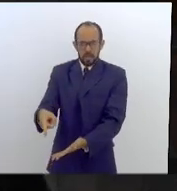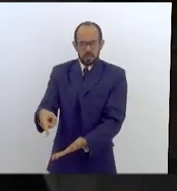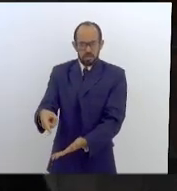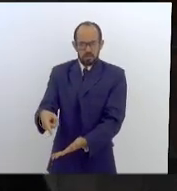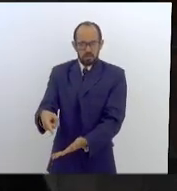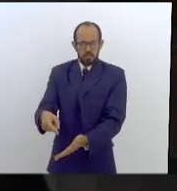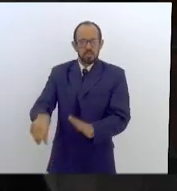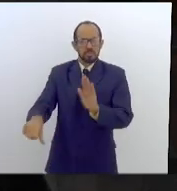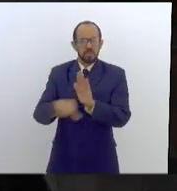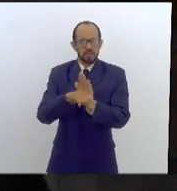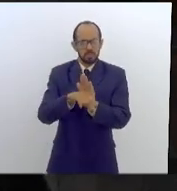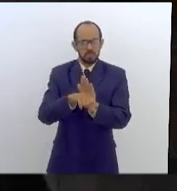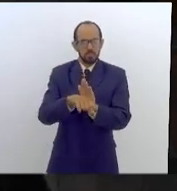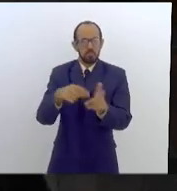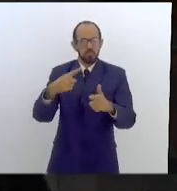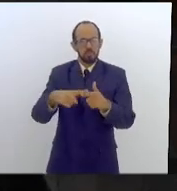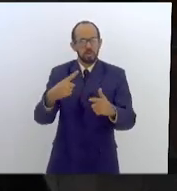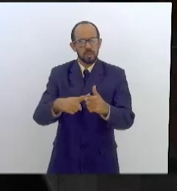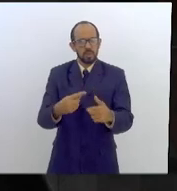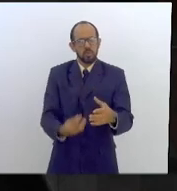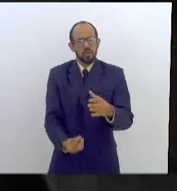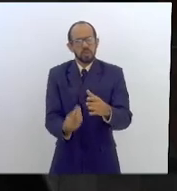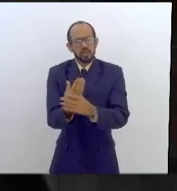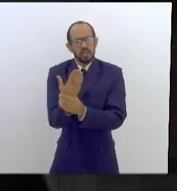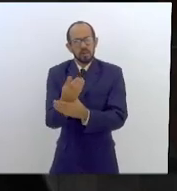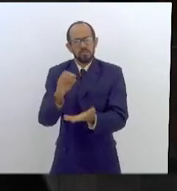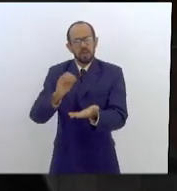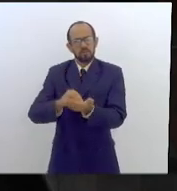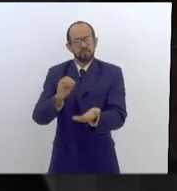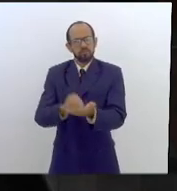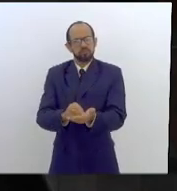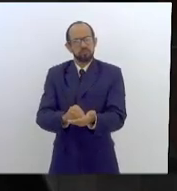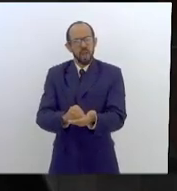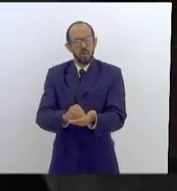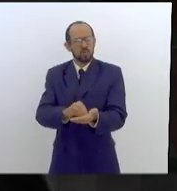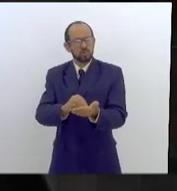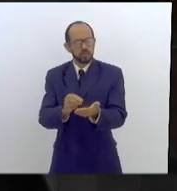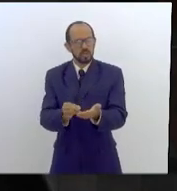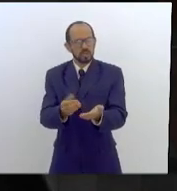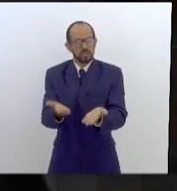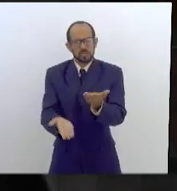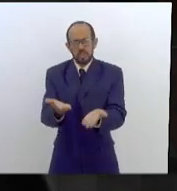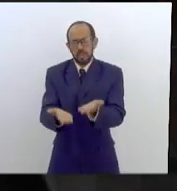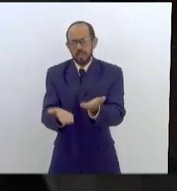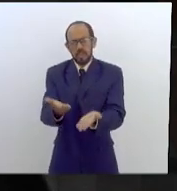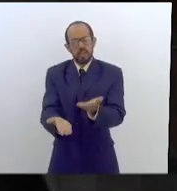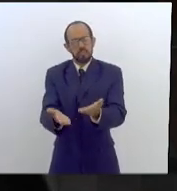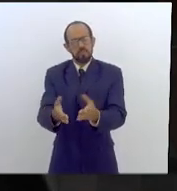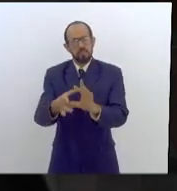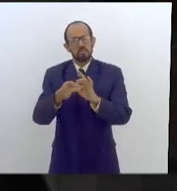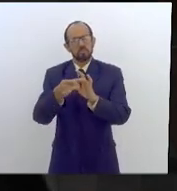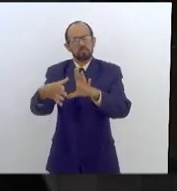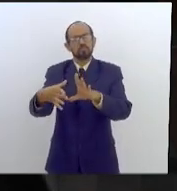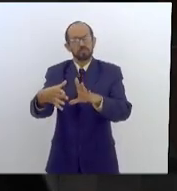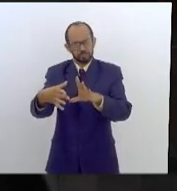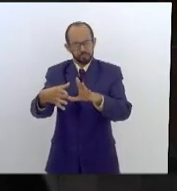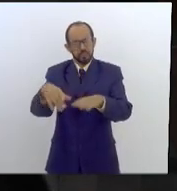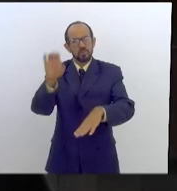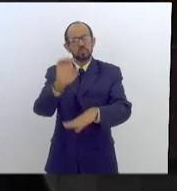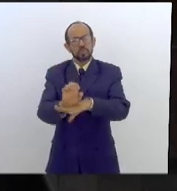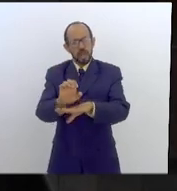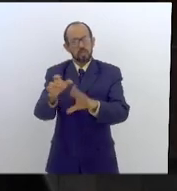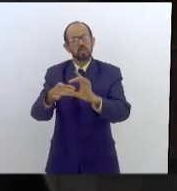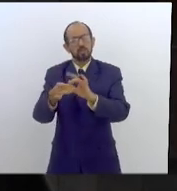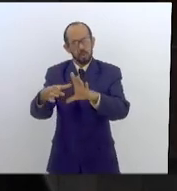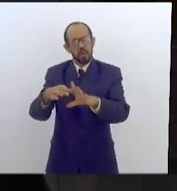o processo de desestabilização da Democracia das instituições democráticas do Estado democrático de direito